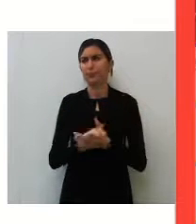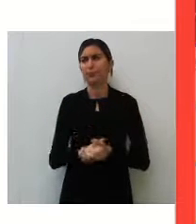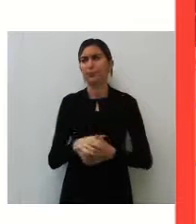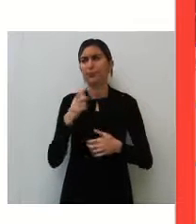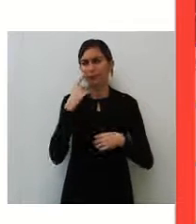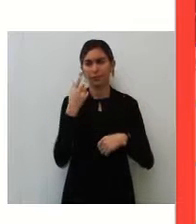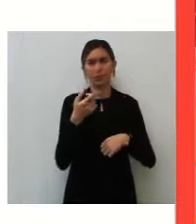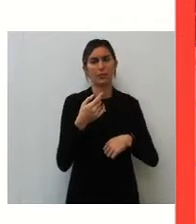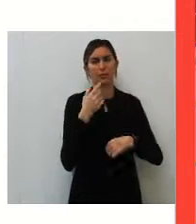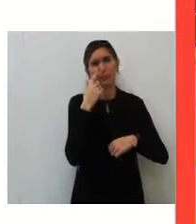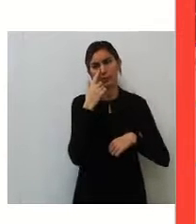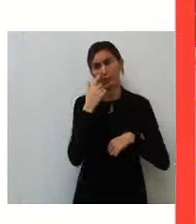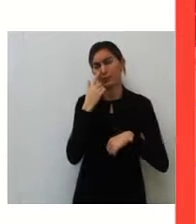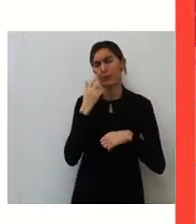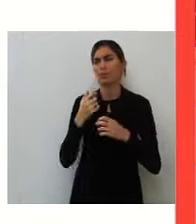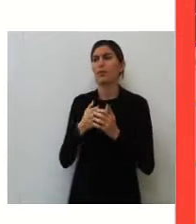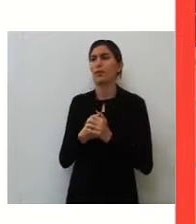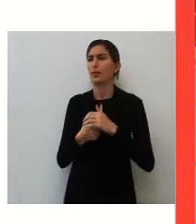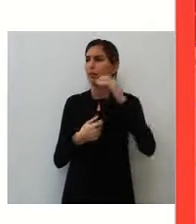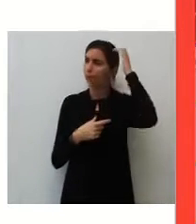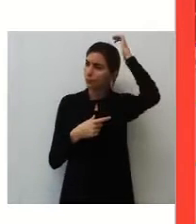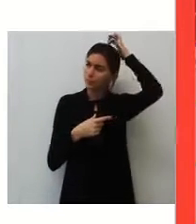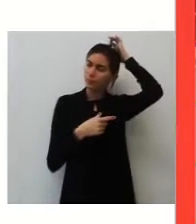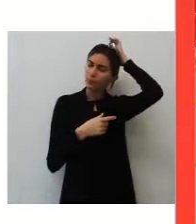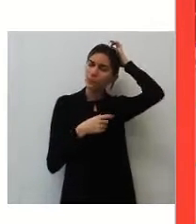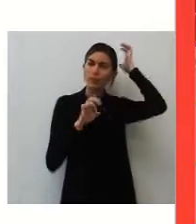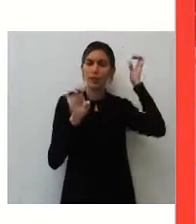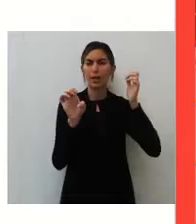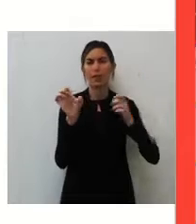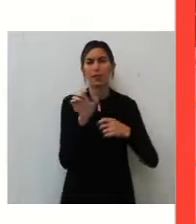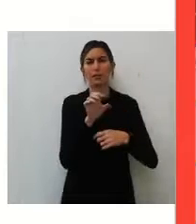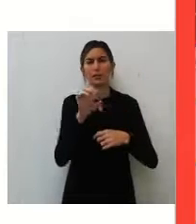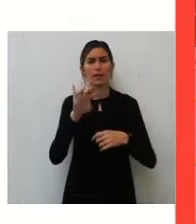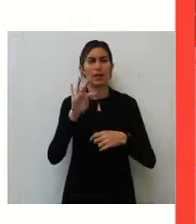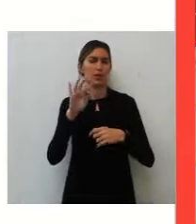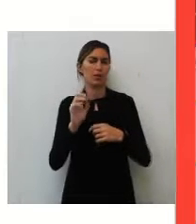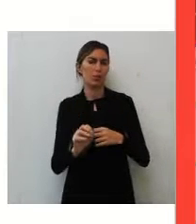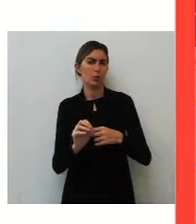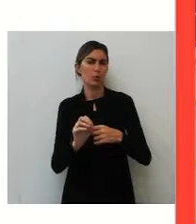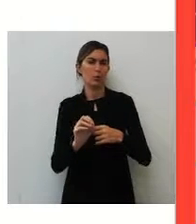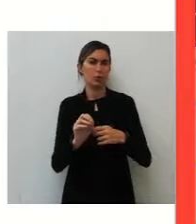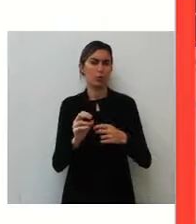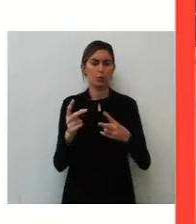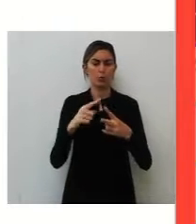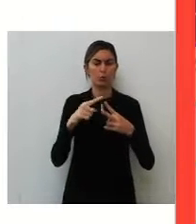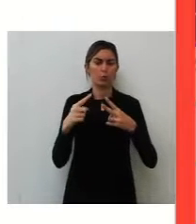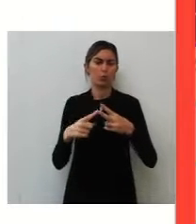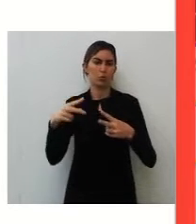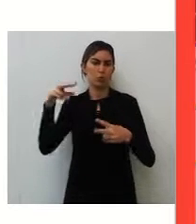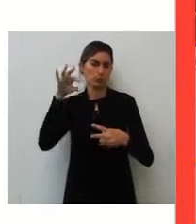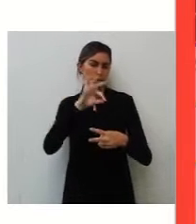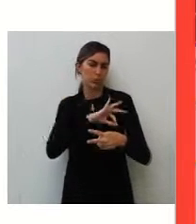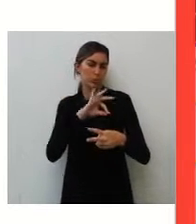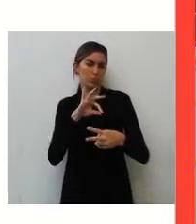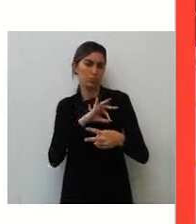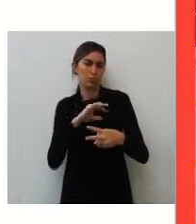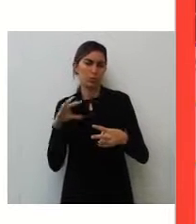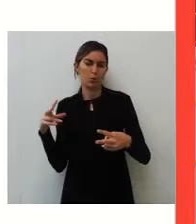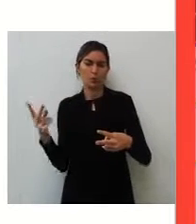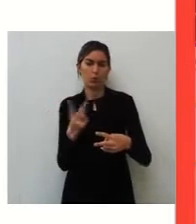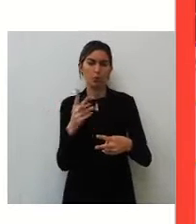vamos se embora oi ester inseto os dois policiais